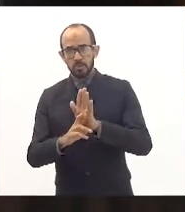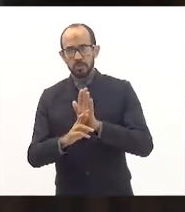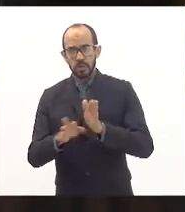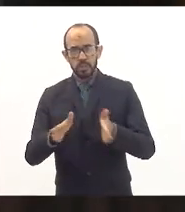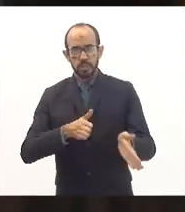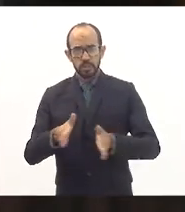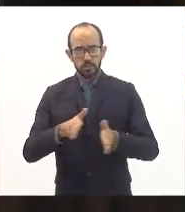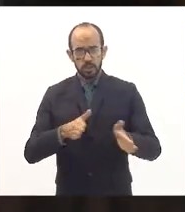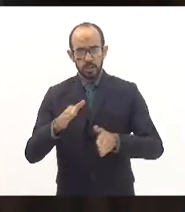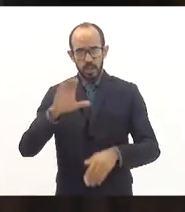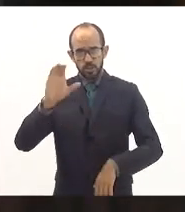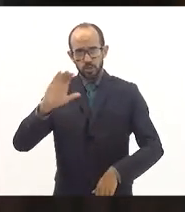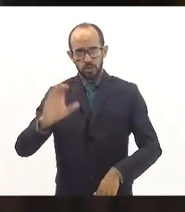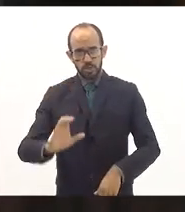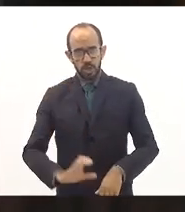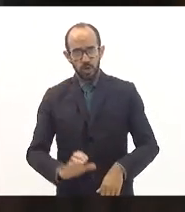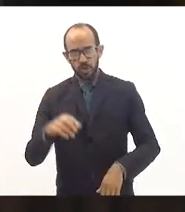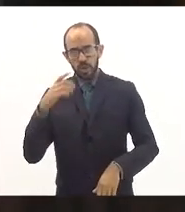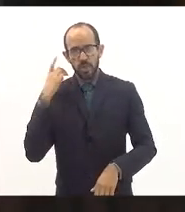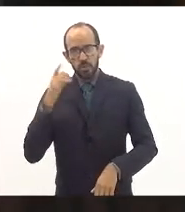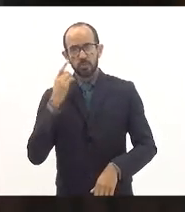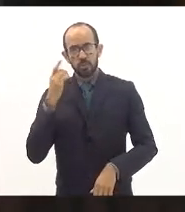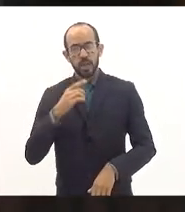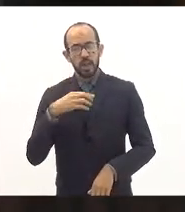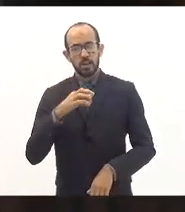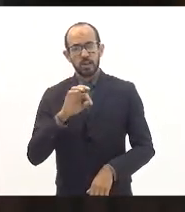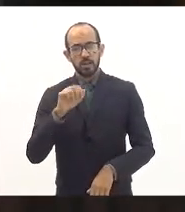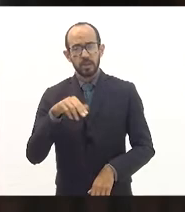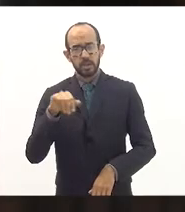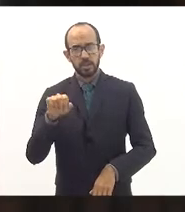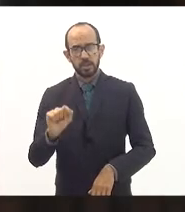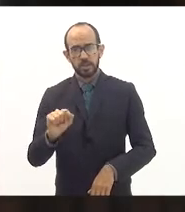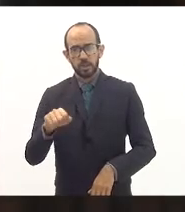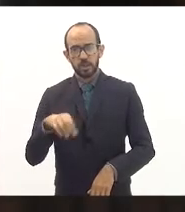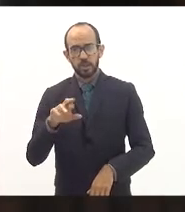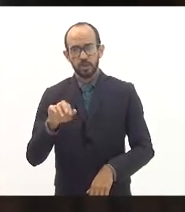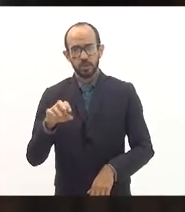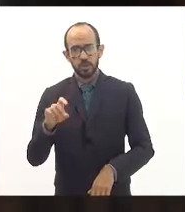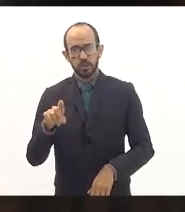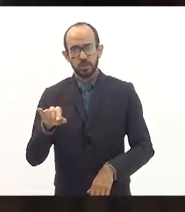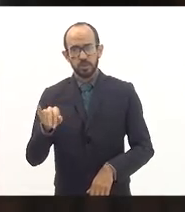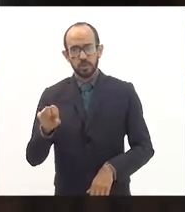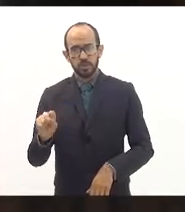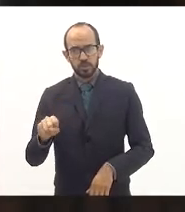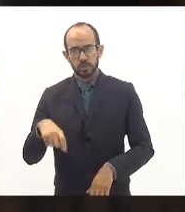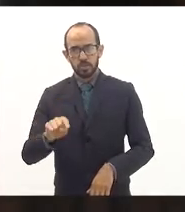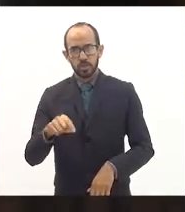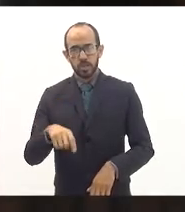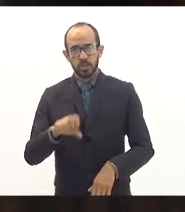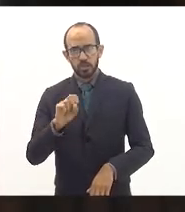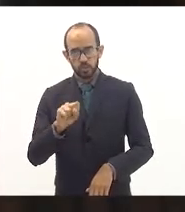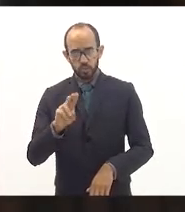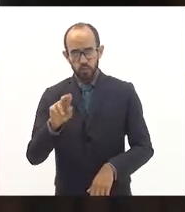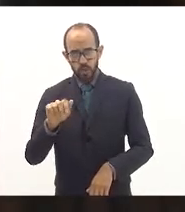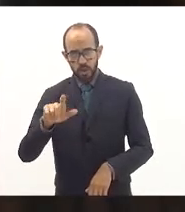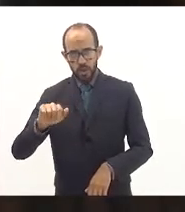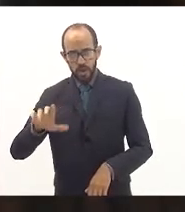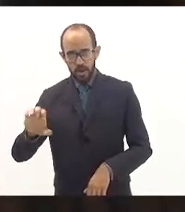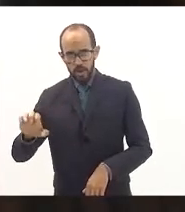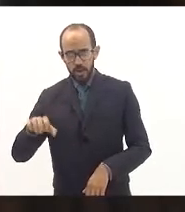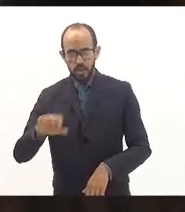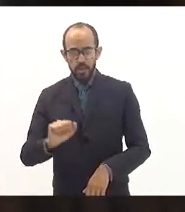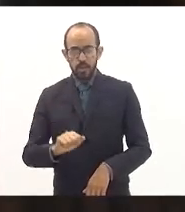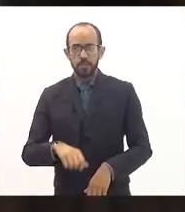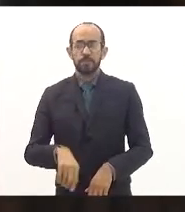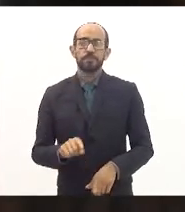de Niterói, a deputada estadual Tânia Rodrigues, a Sueli Esteves, diretora jurídica do Sinfo Rio de